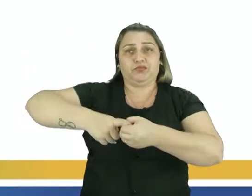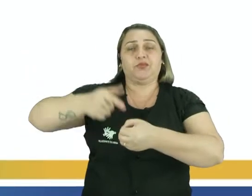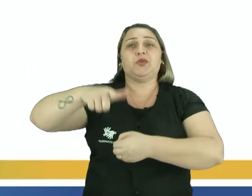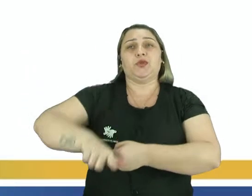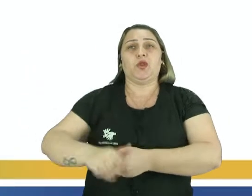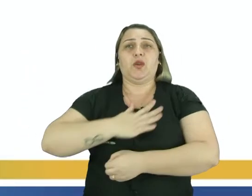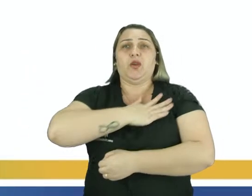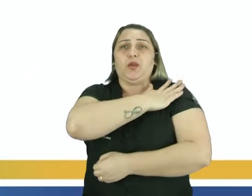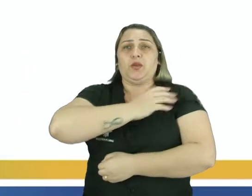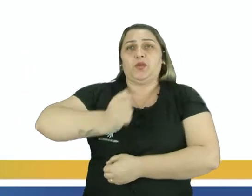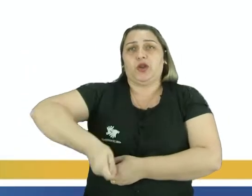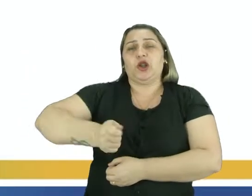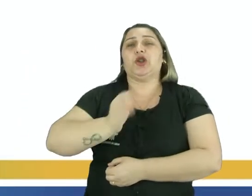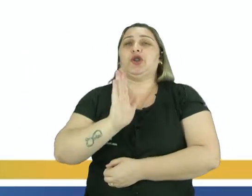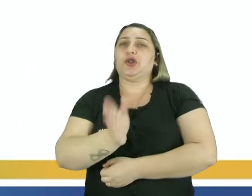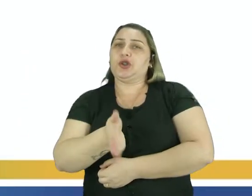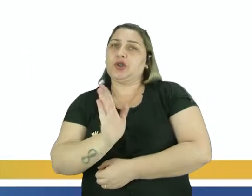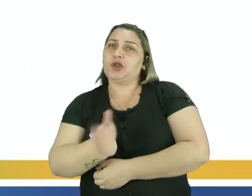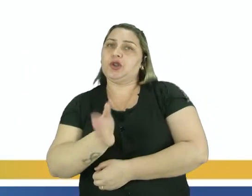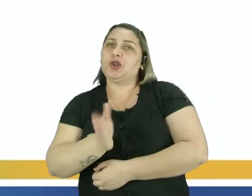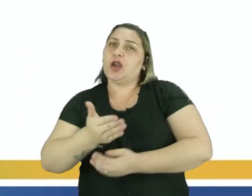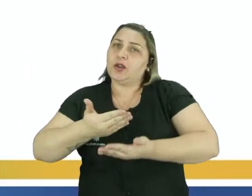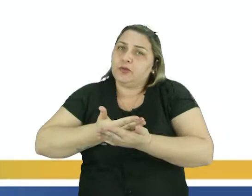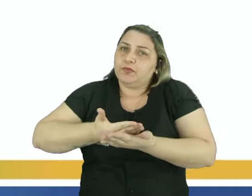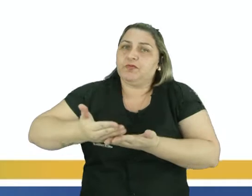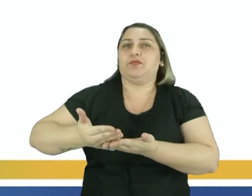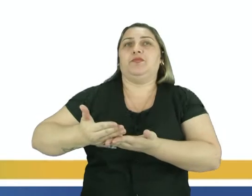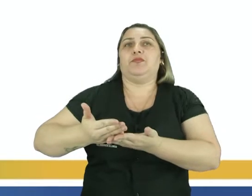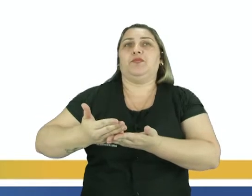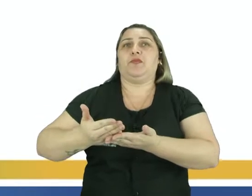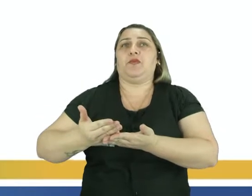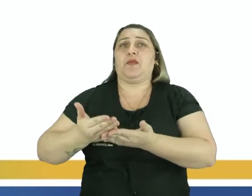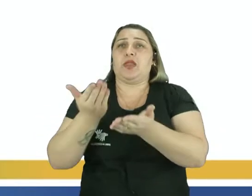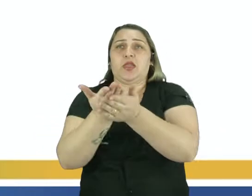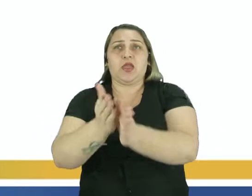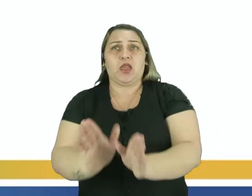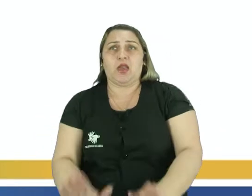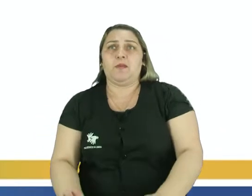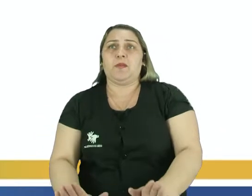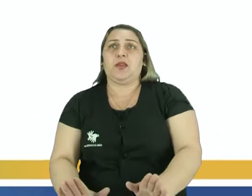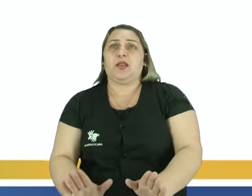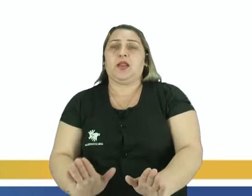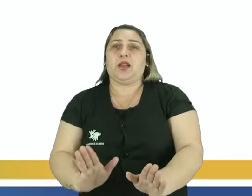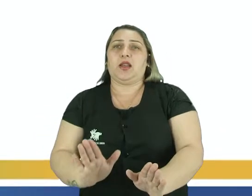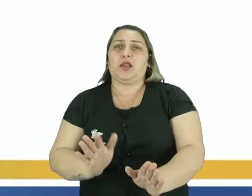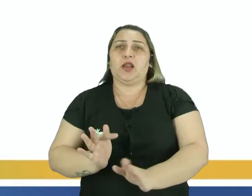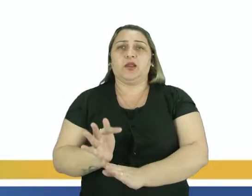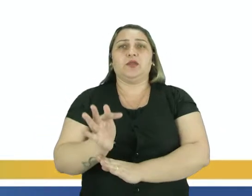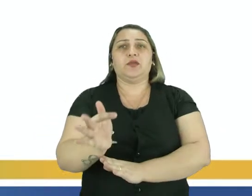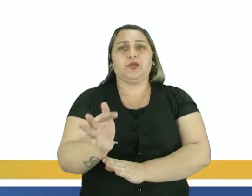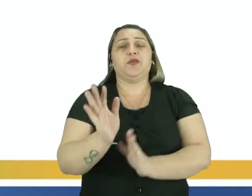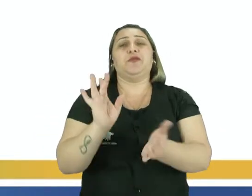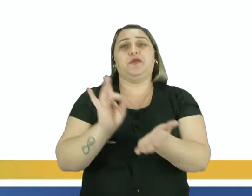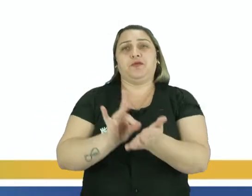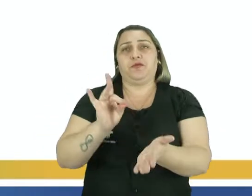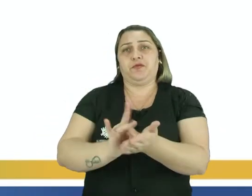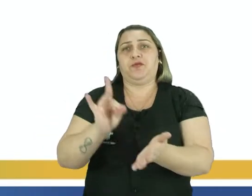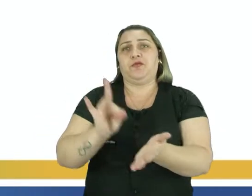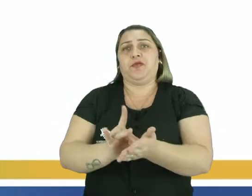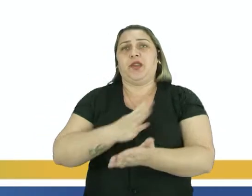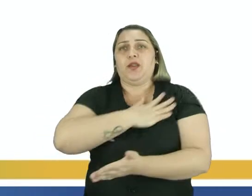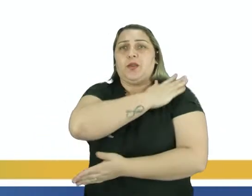está abordando aqui, ele já vai se dar início, certo? E vai se encerrar mais para frente, quando, de fato, a ditadura